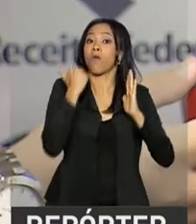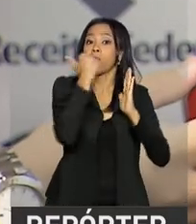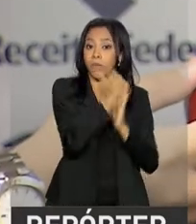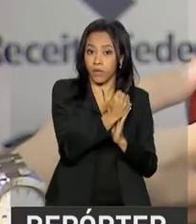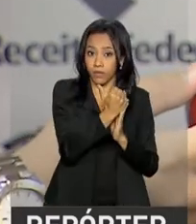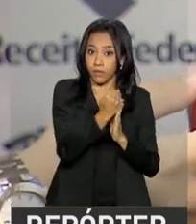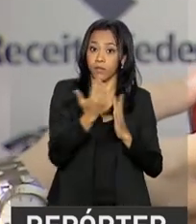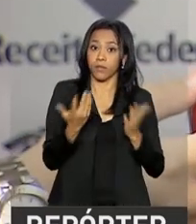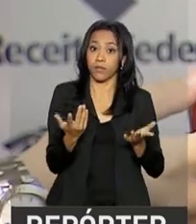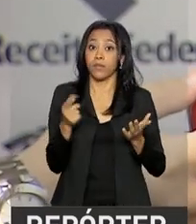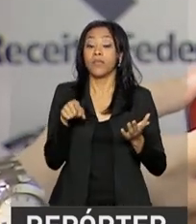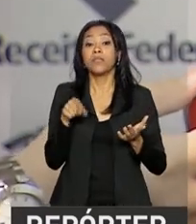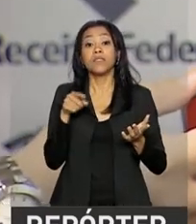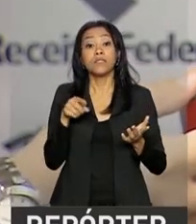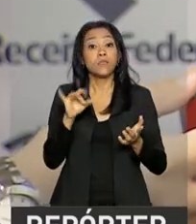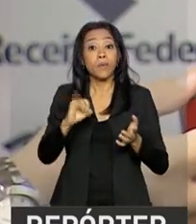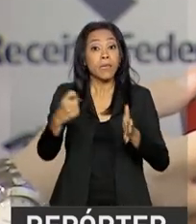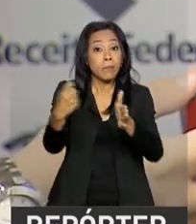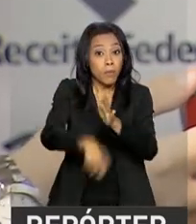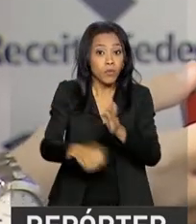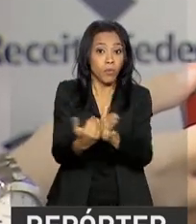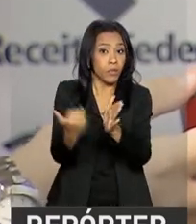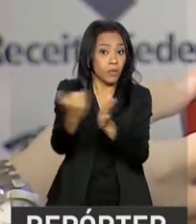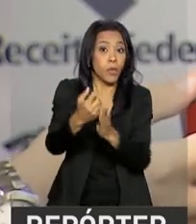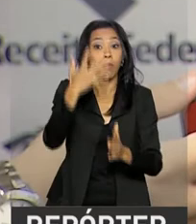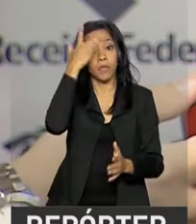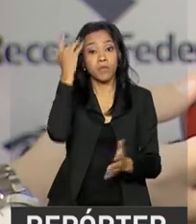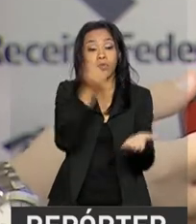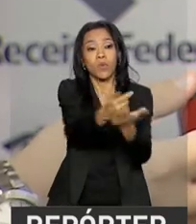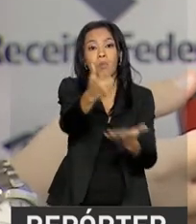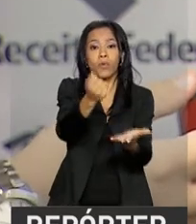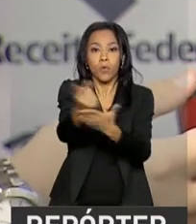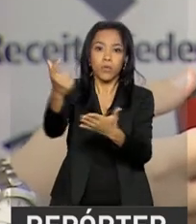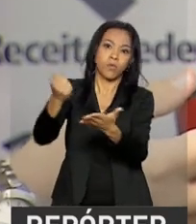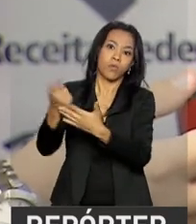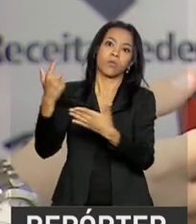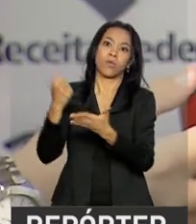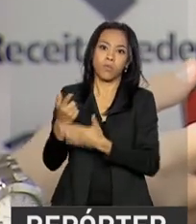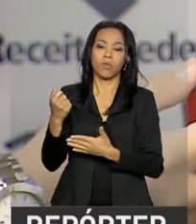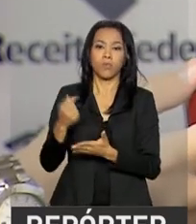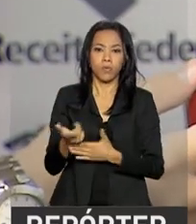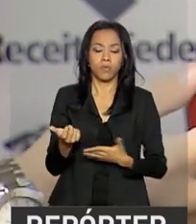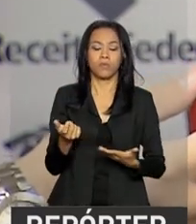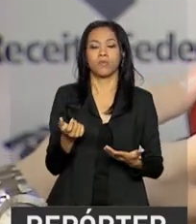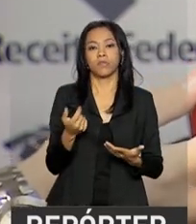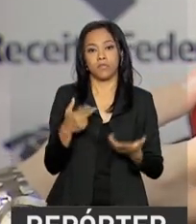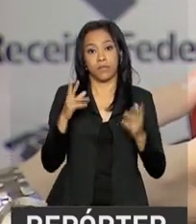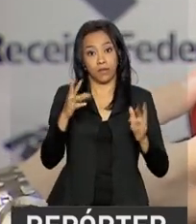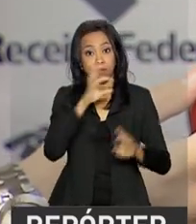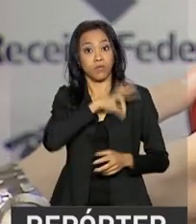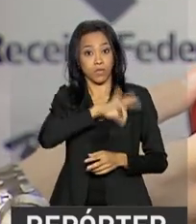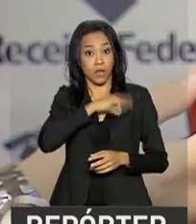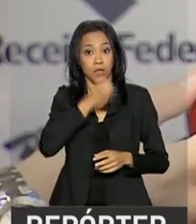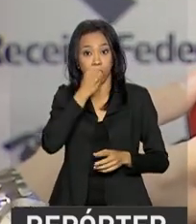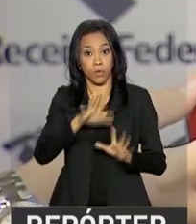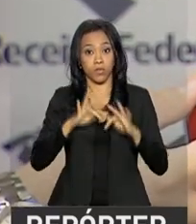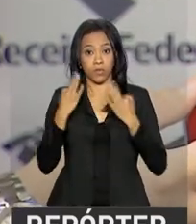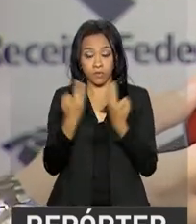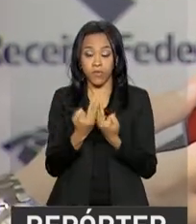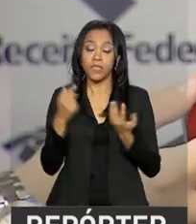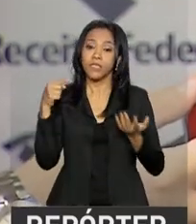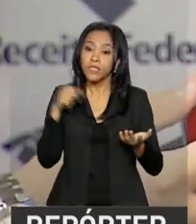carga tributária está aumentando é que mais pessoas estão consumindo graças à elevação da renda disponível das famílias e isso reflete diretamente